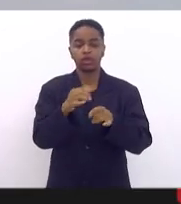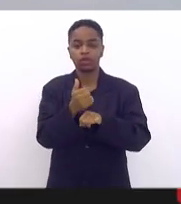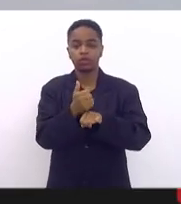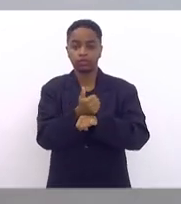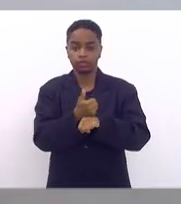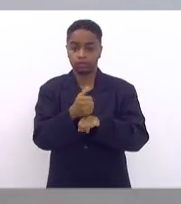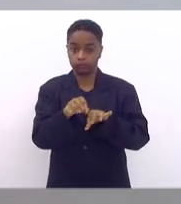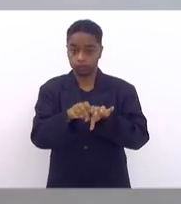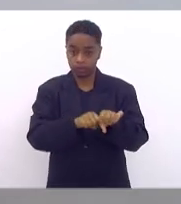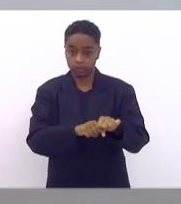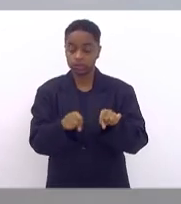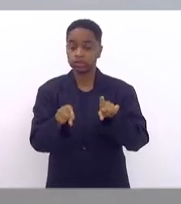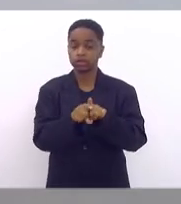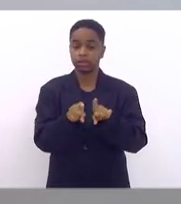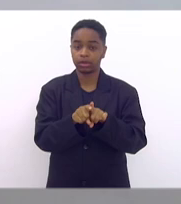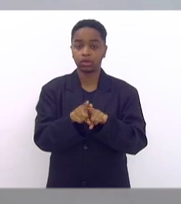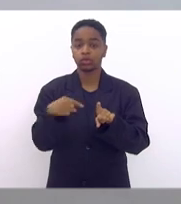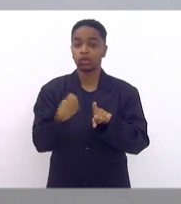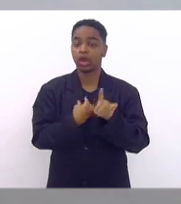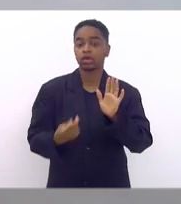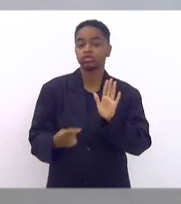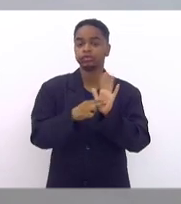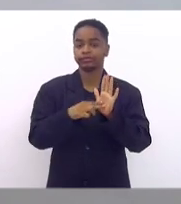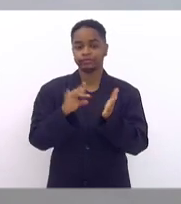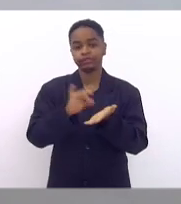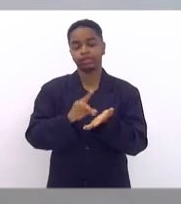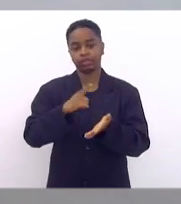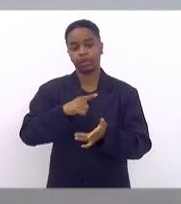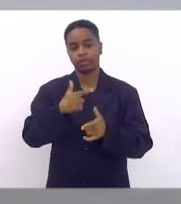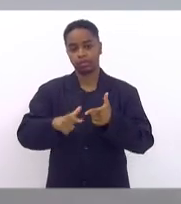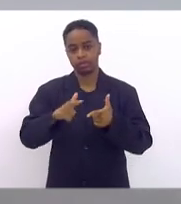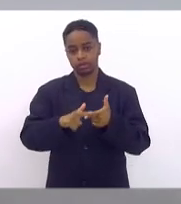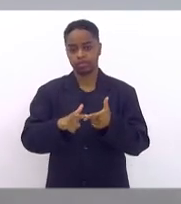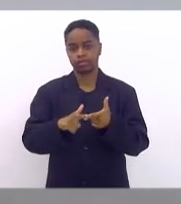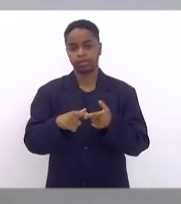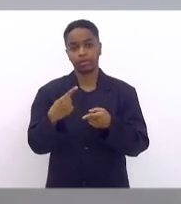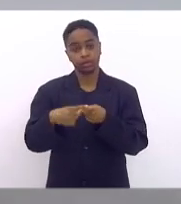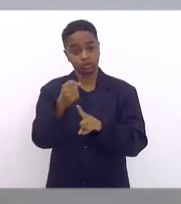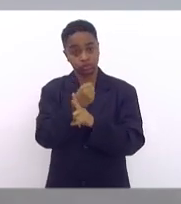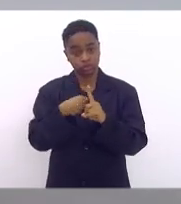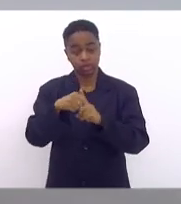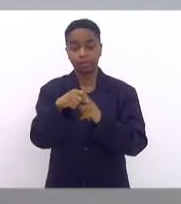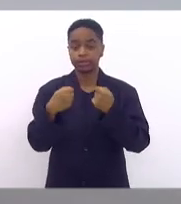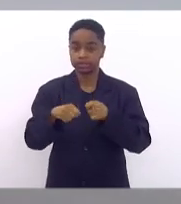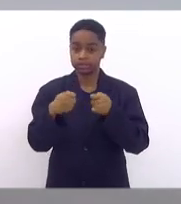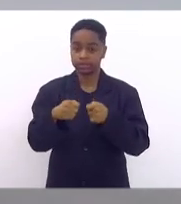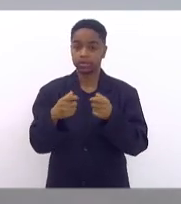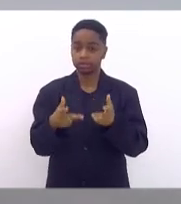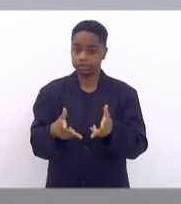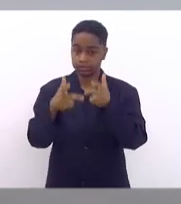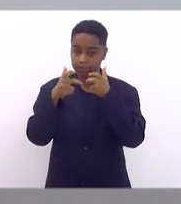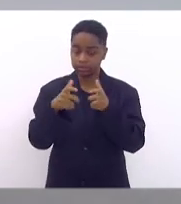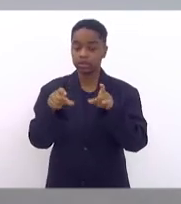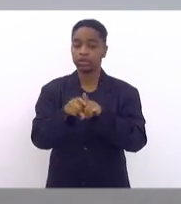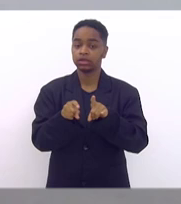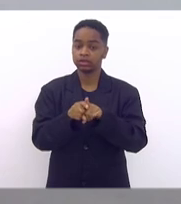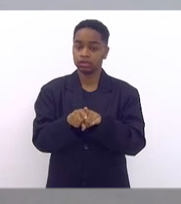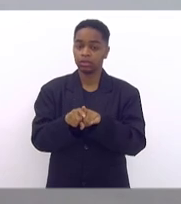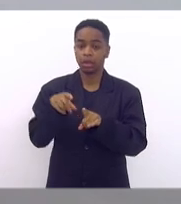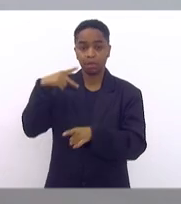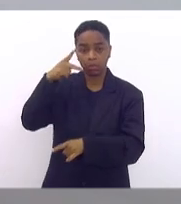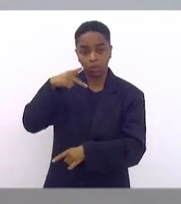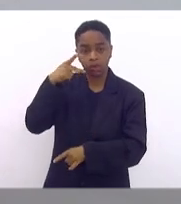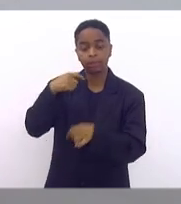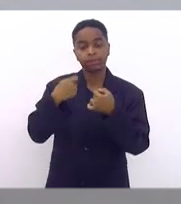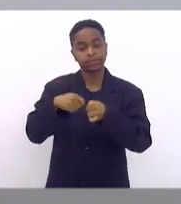de admitirmos o problema. Enquanto sociedade, enquanto parlamento, precisamos